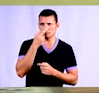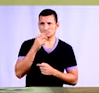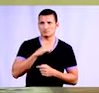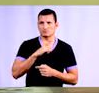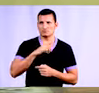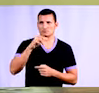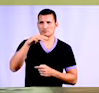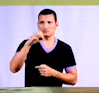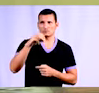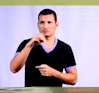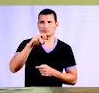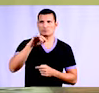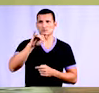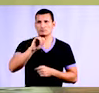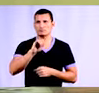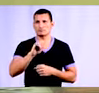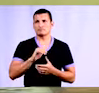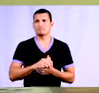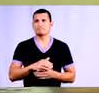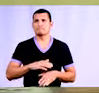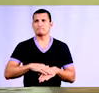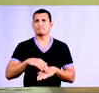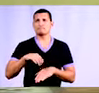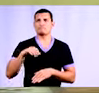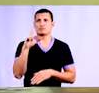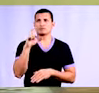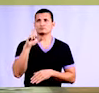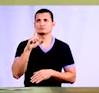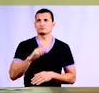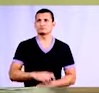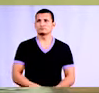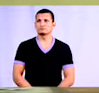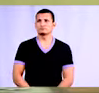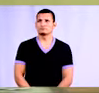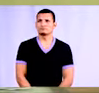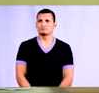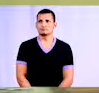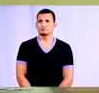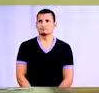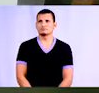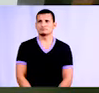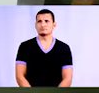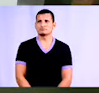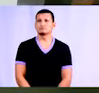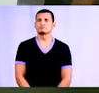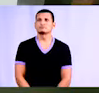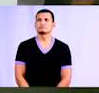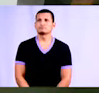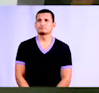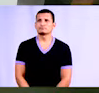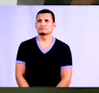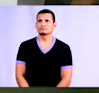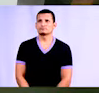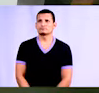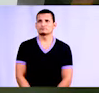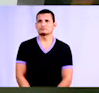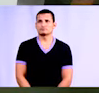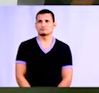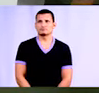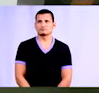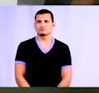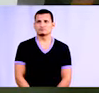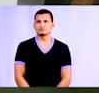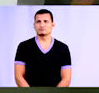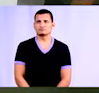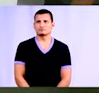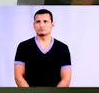memória muito maior que a capacidade real da memória principal. Parabéns, Jober. Muito bem. Que foi o que o senhor explicou, né? Exatamente isso. Agora vamos